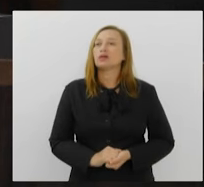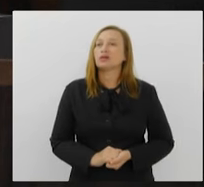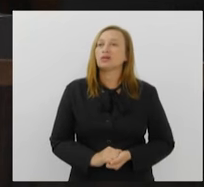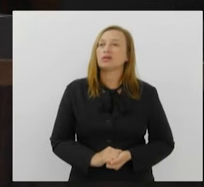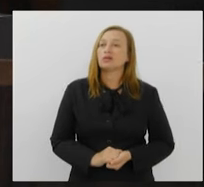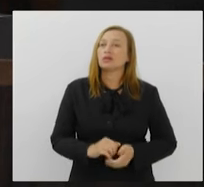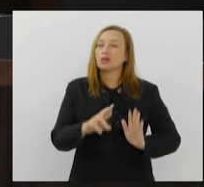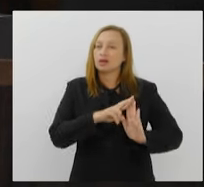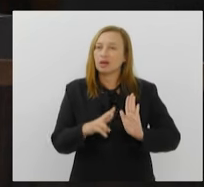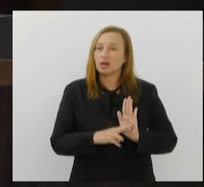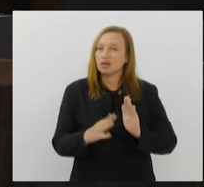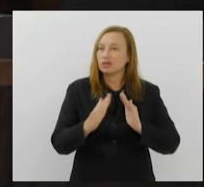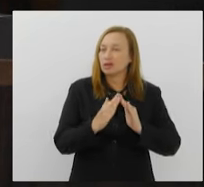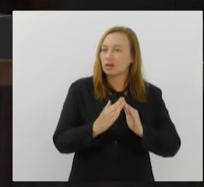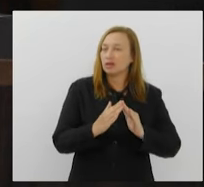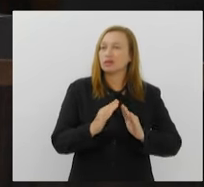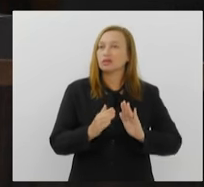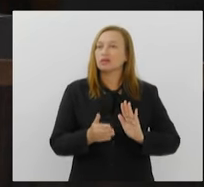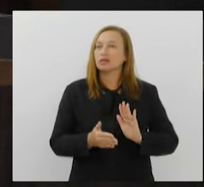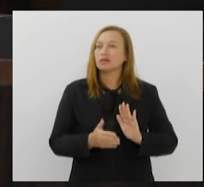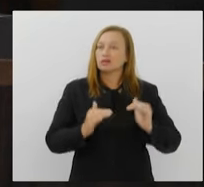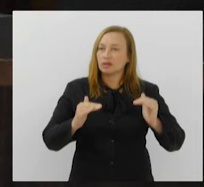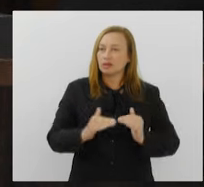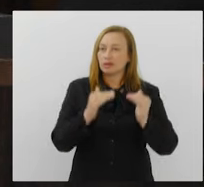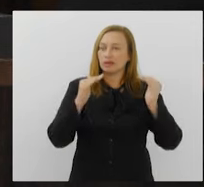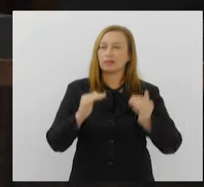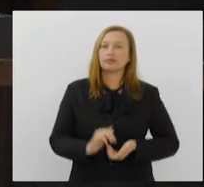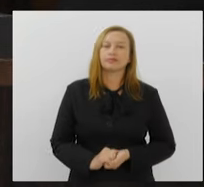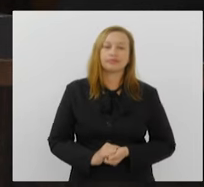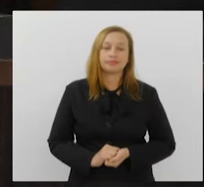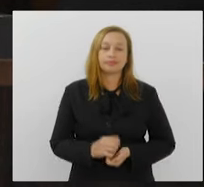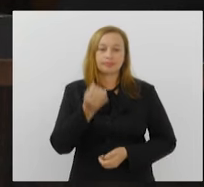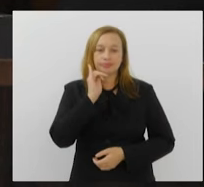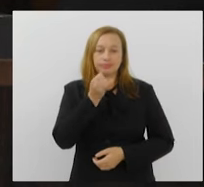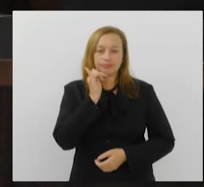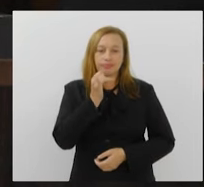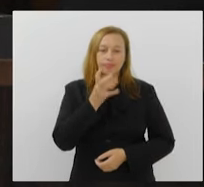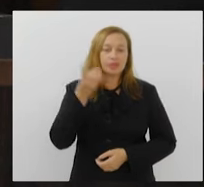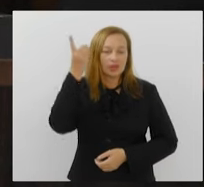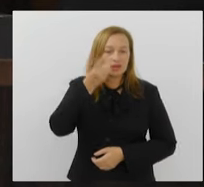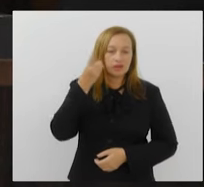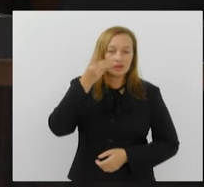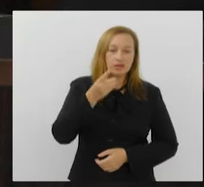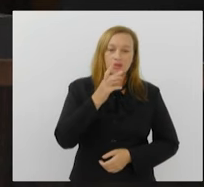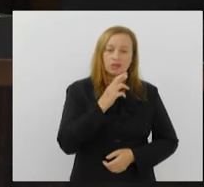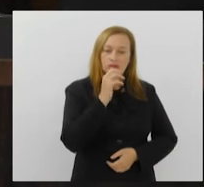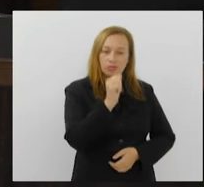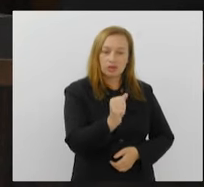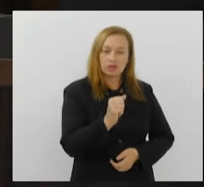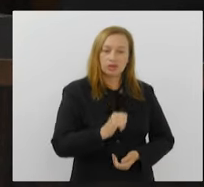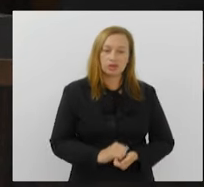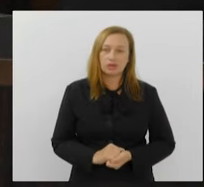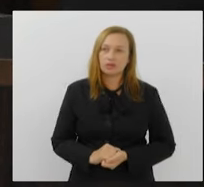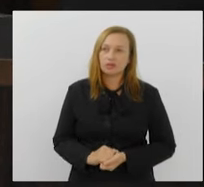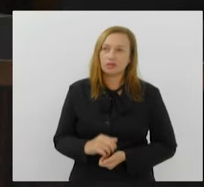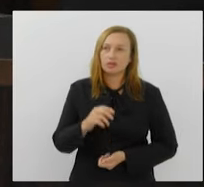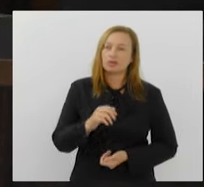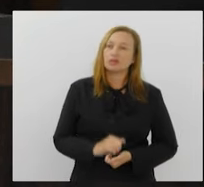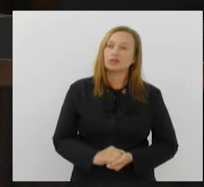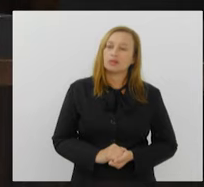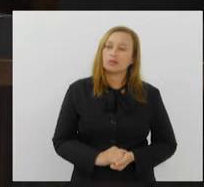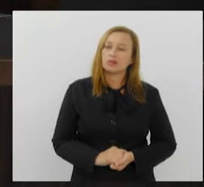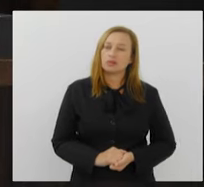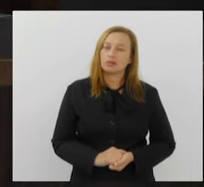e normas internas e proposições externas favoráveis. Relatores, deputados Rodrigo Amorim e Rodrigo